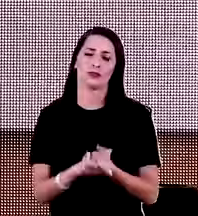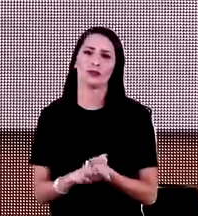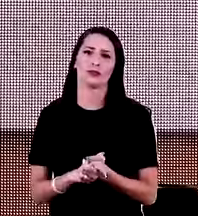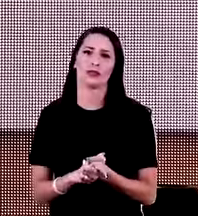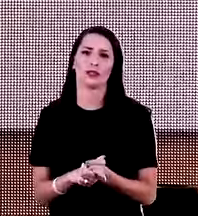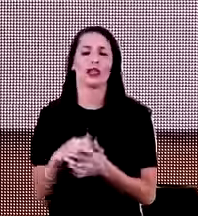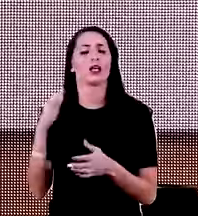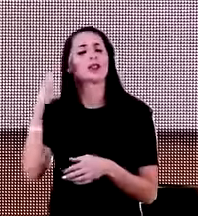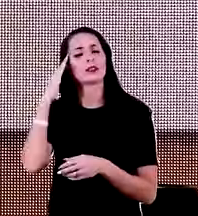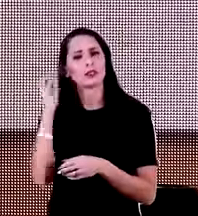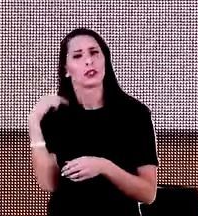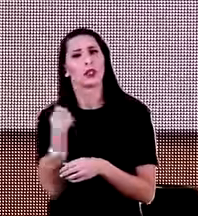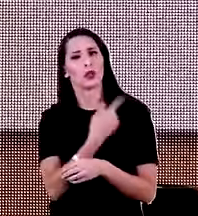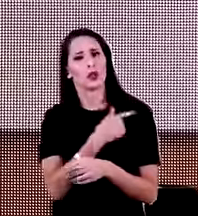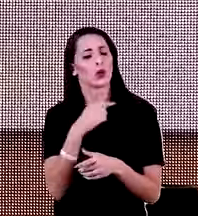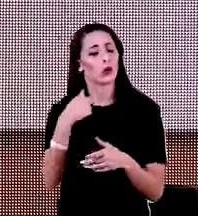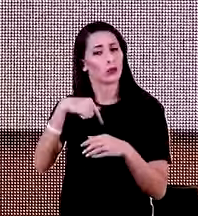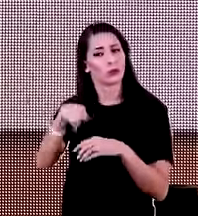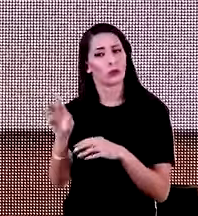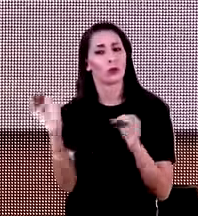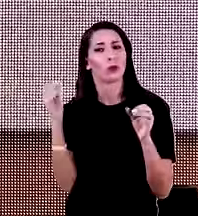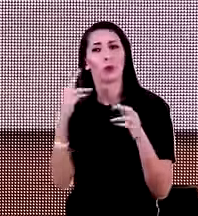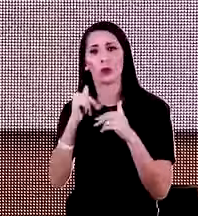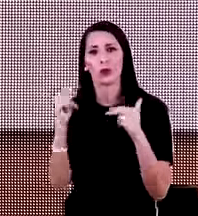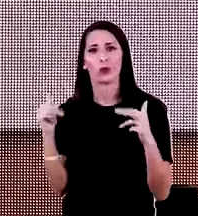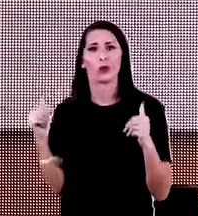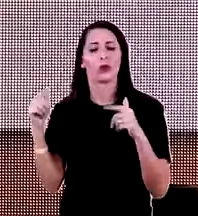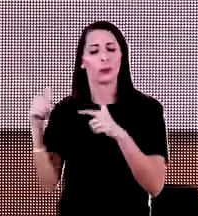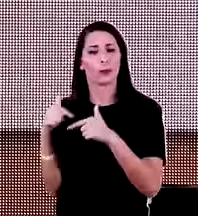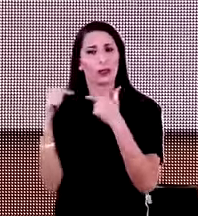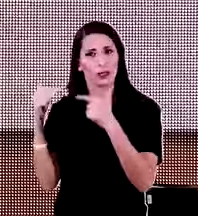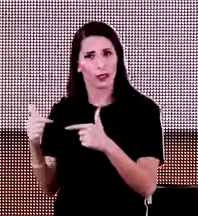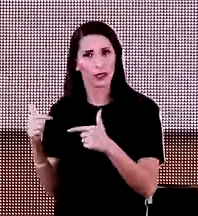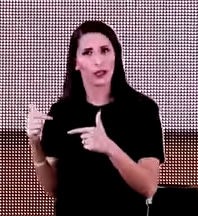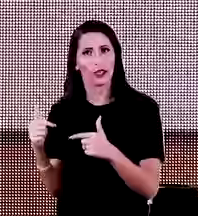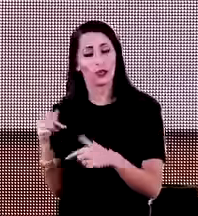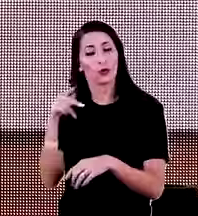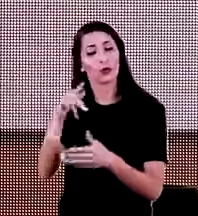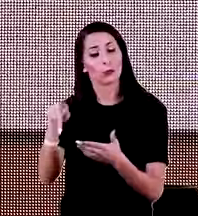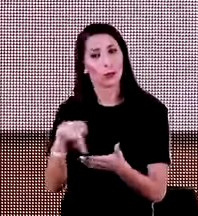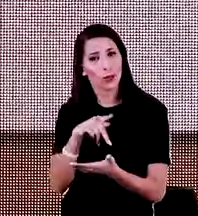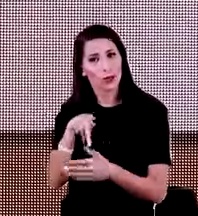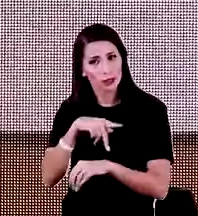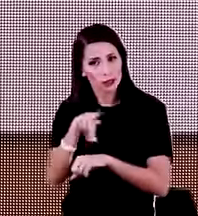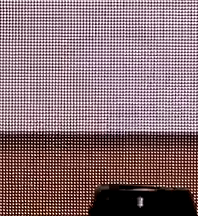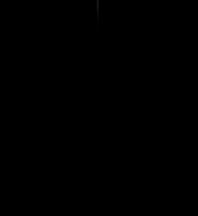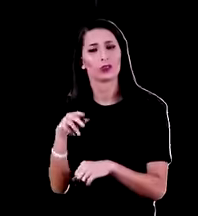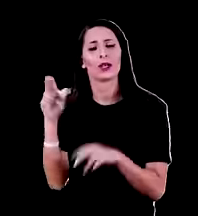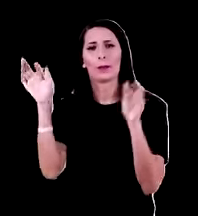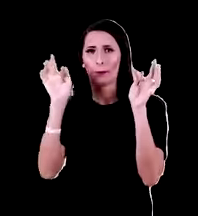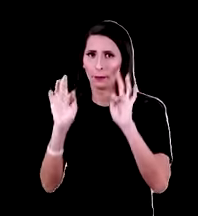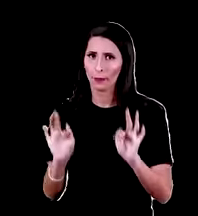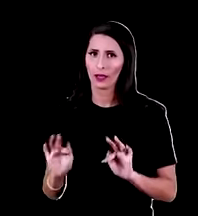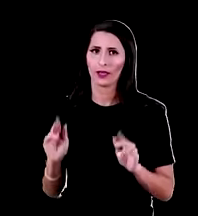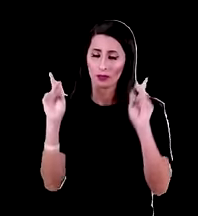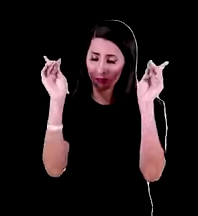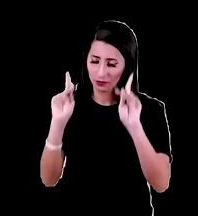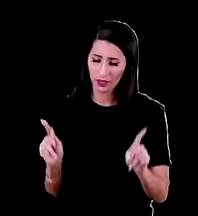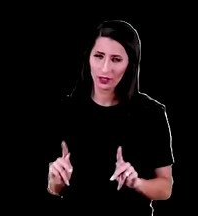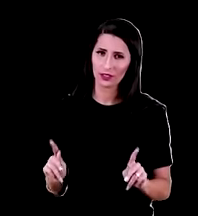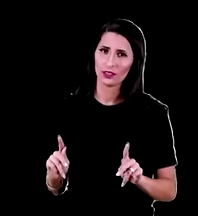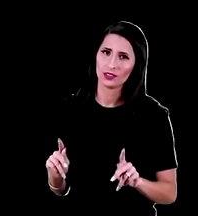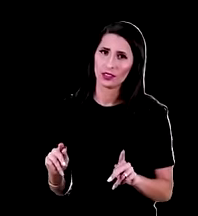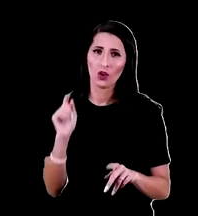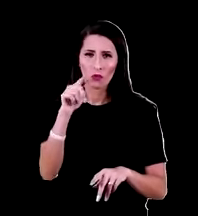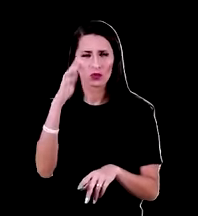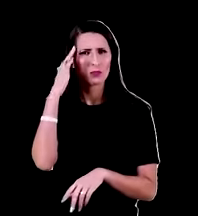para a guerra, graças a Deus, que nosso país também vive paz. Mas se você parar para pensar numa guerra, deve ser terrível. Estilhaço para todo